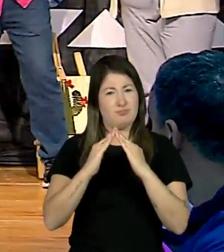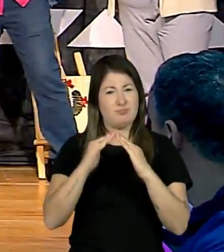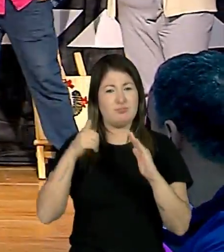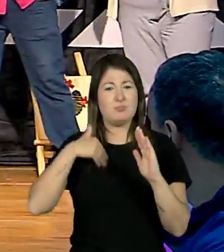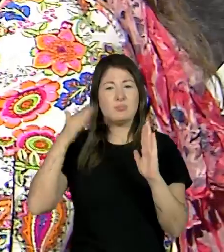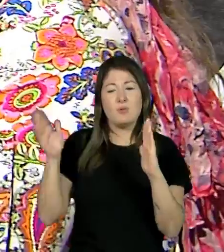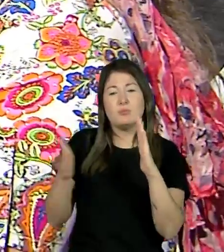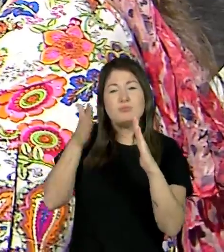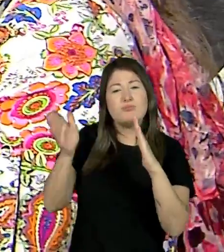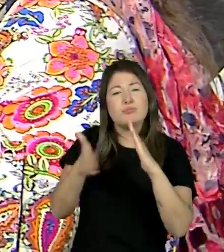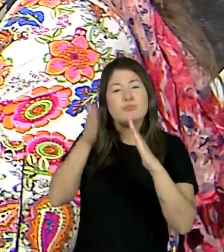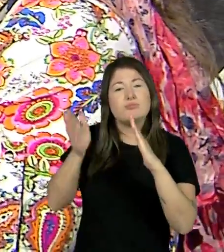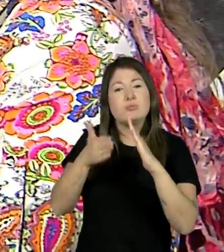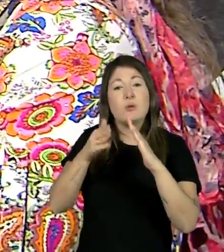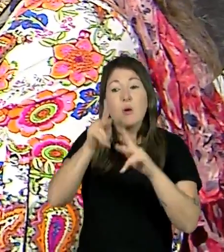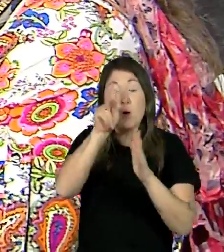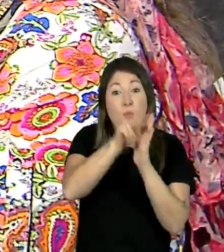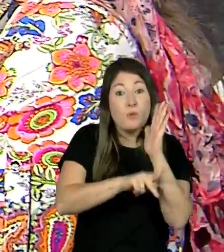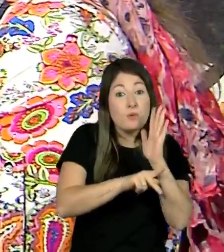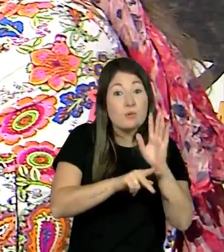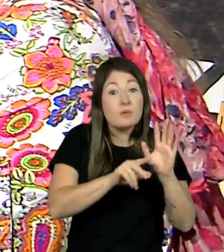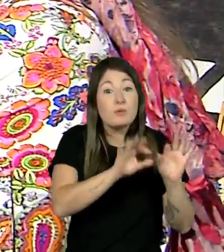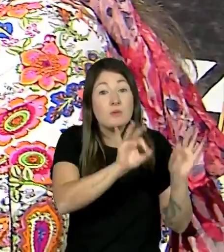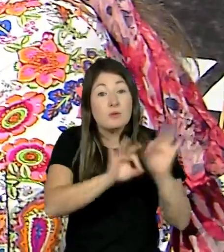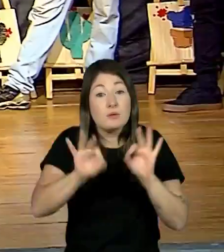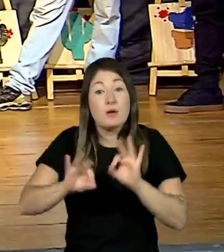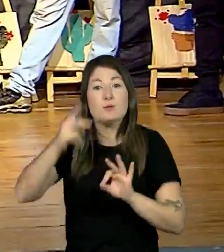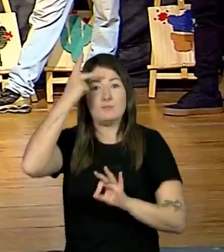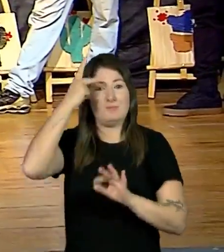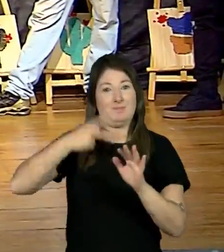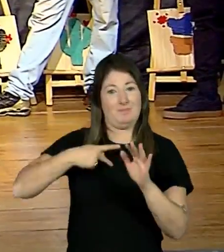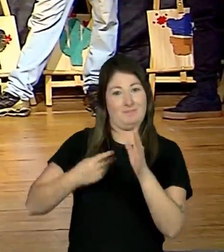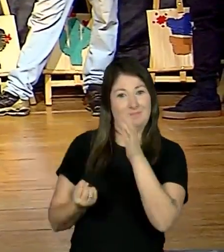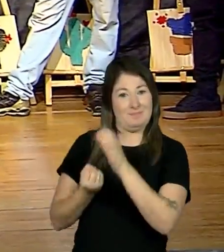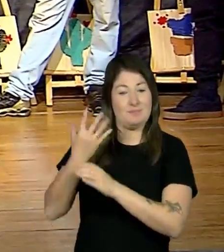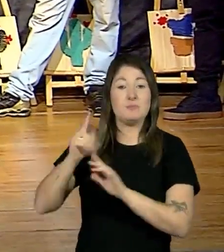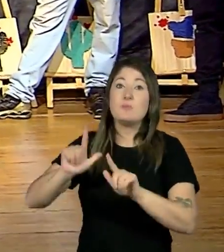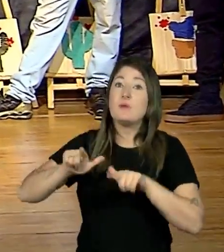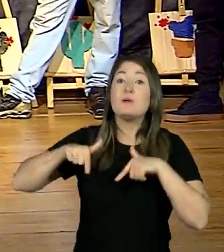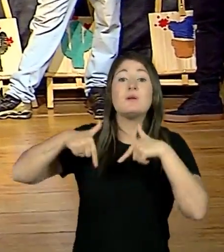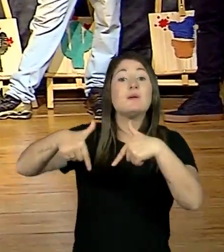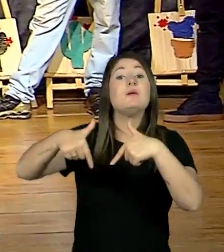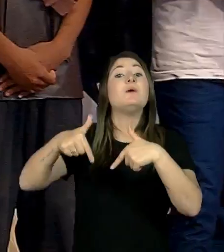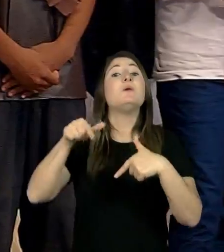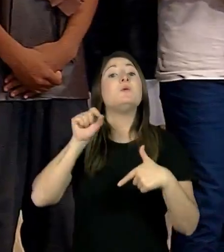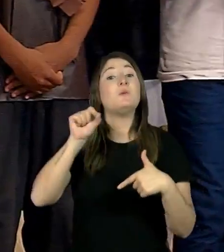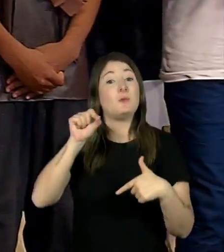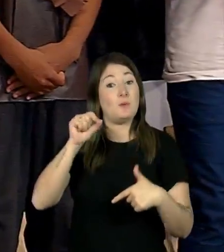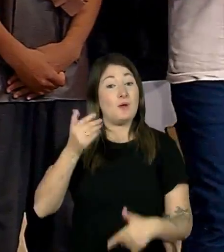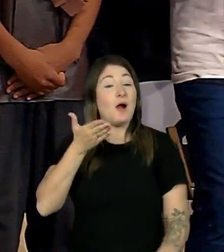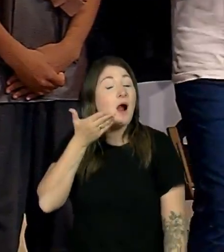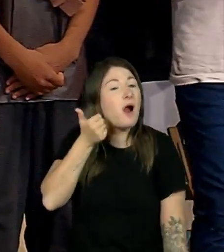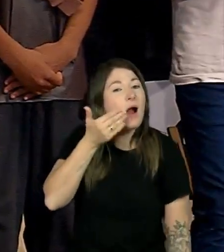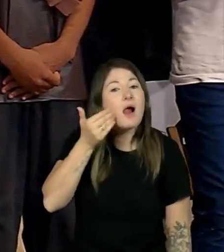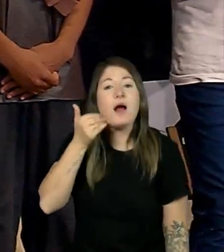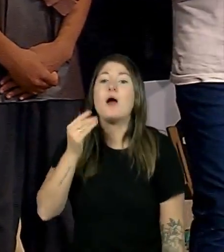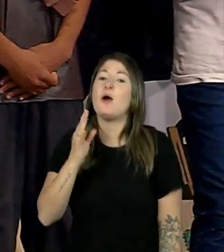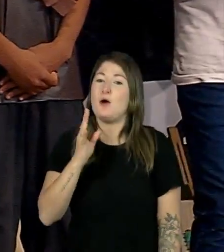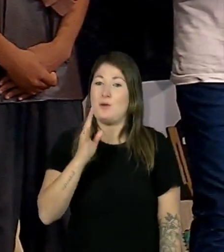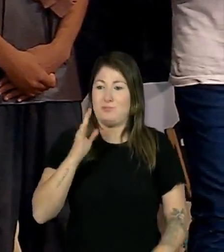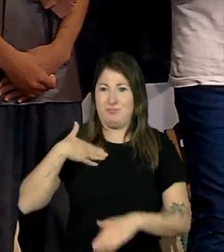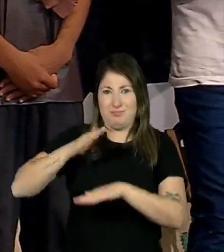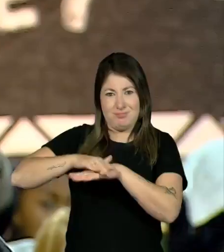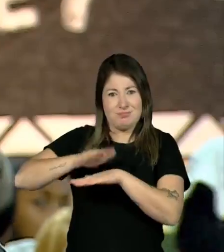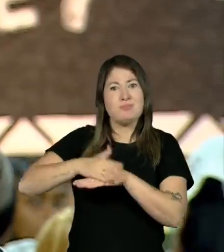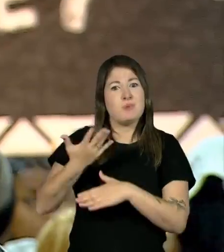os estudantes a se tornarem autores ativos, em vez de apenas consumidores de conhecimento. Esse